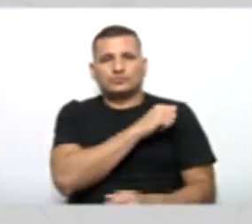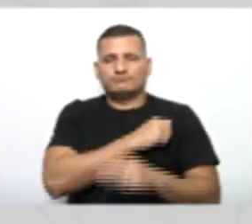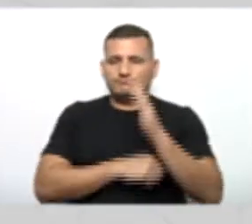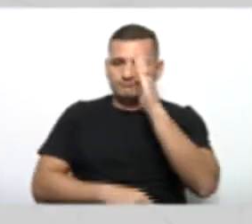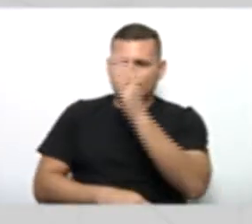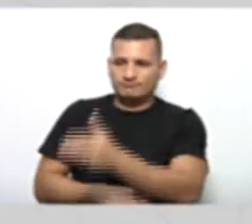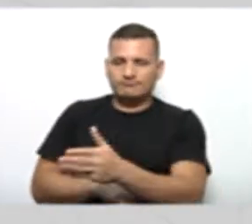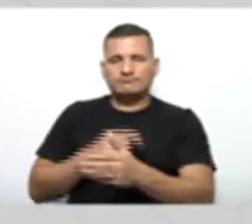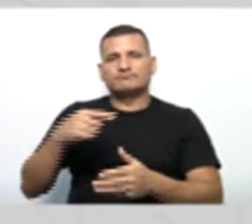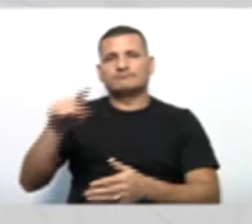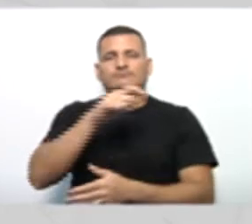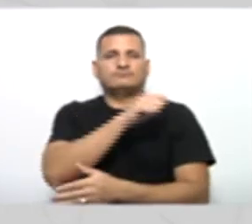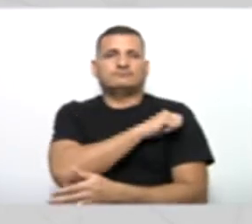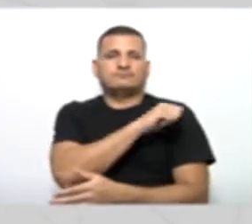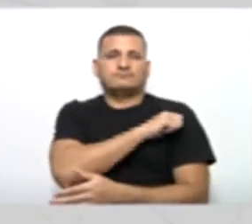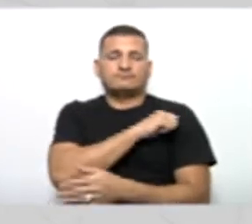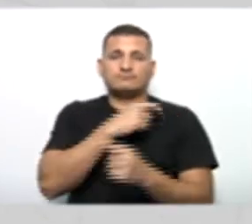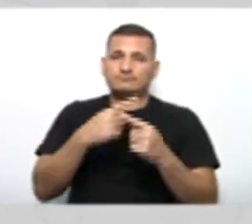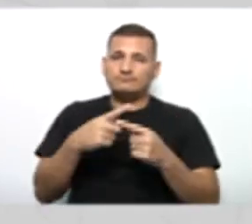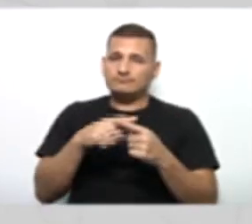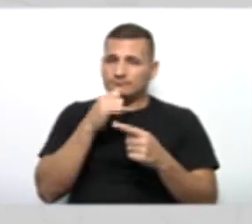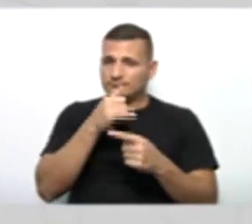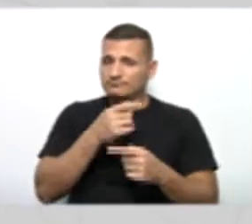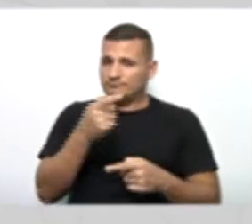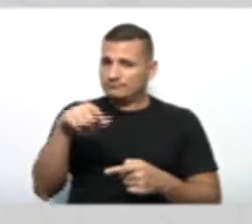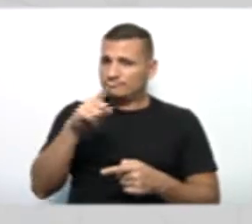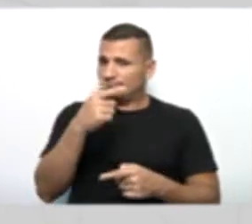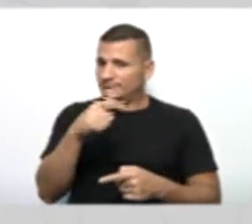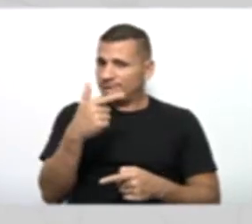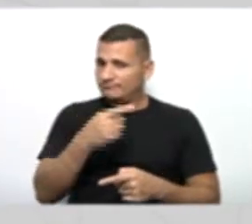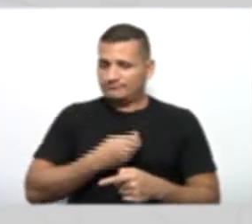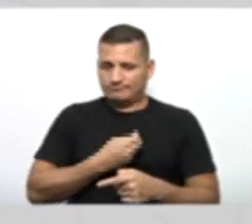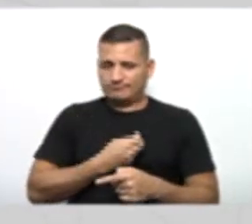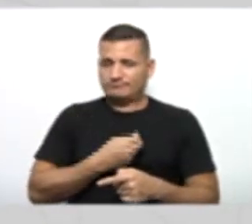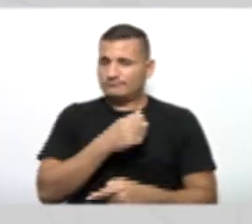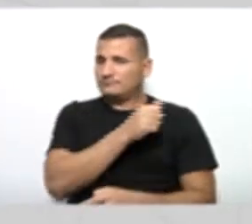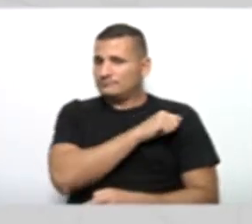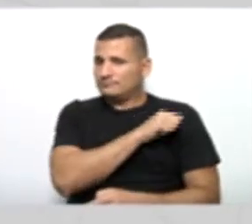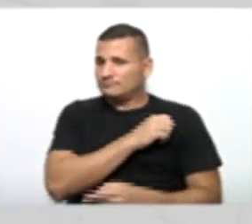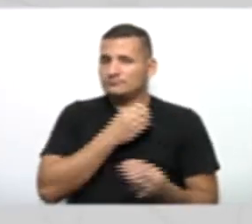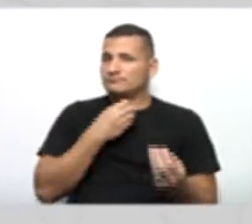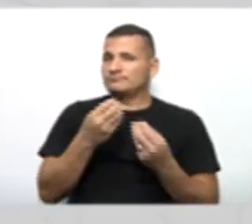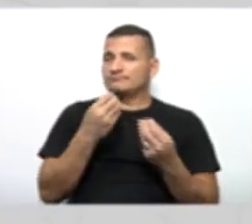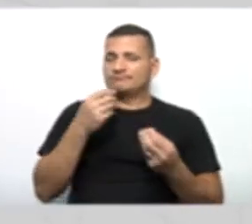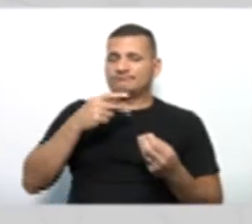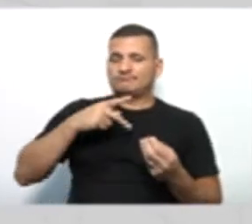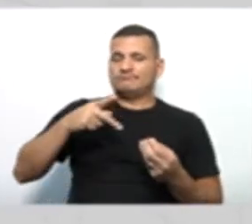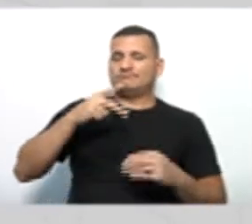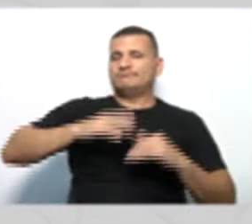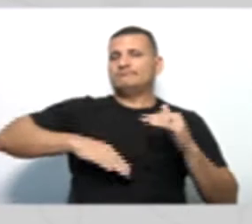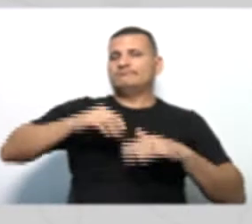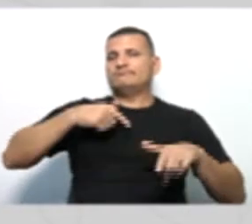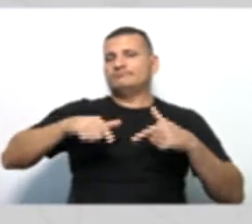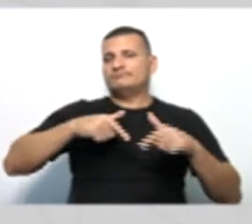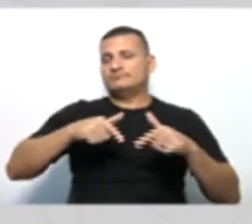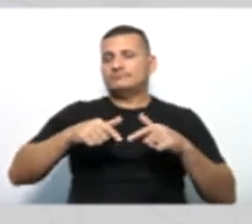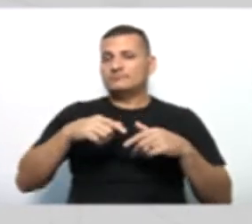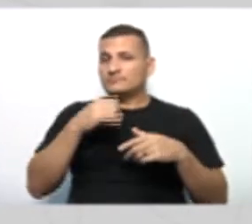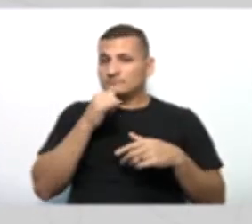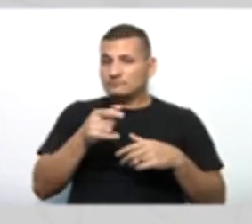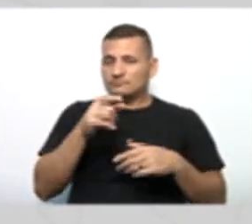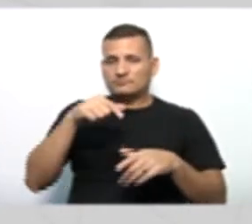trabalhamos por vocês a luz é porque se não fosse vocês a nossa profissão não existiria quando você trabalha numa empresa